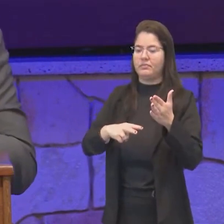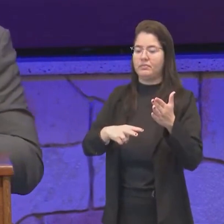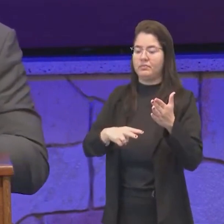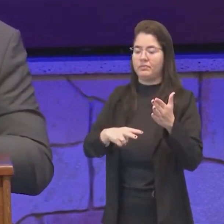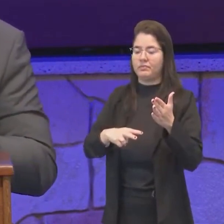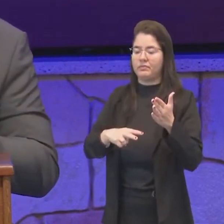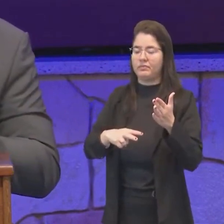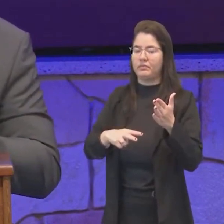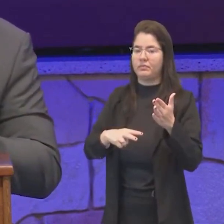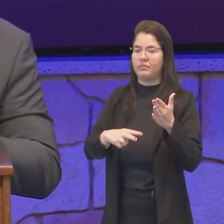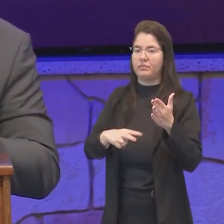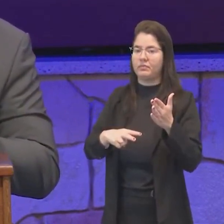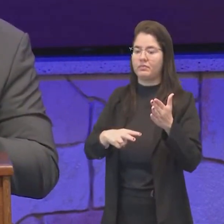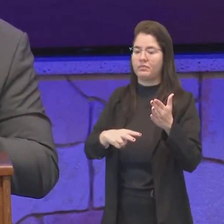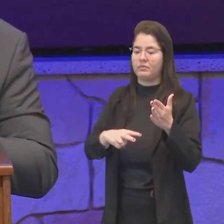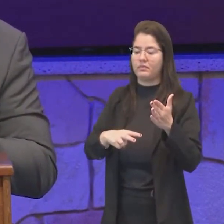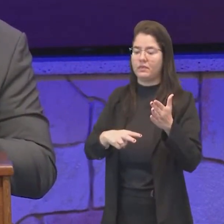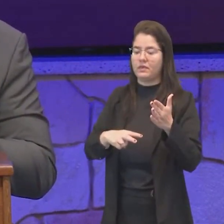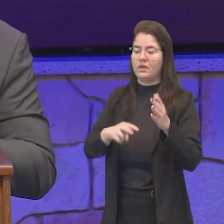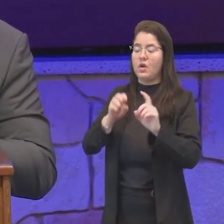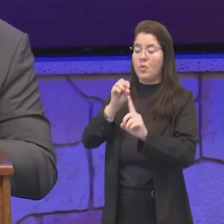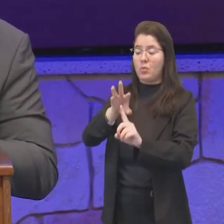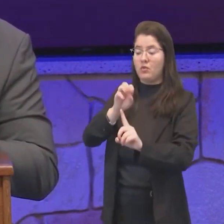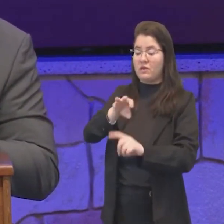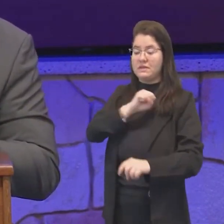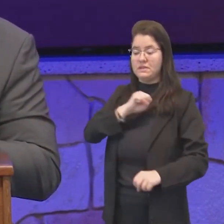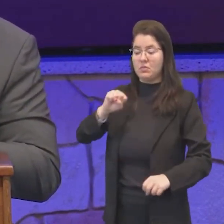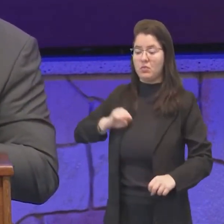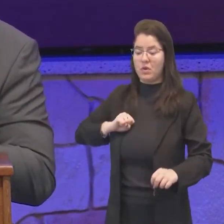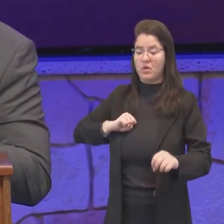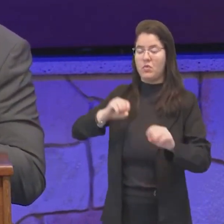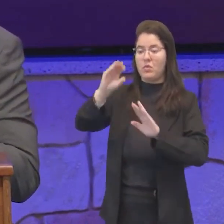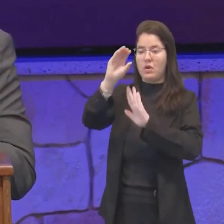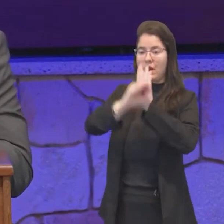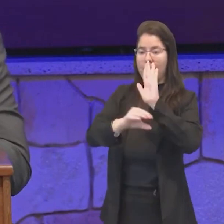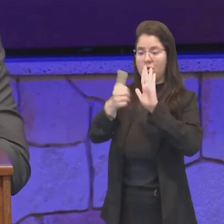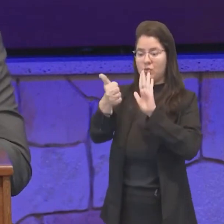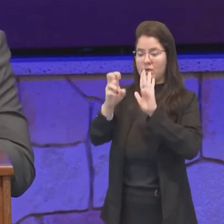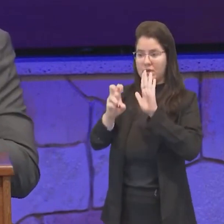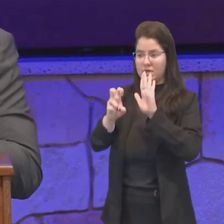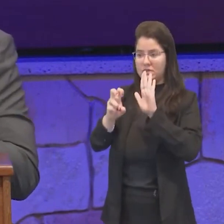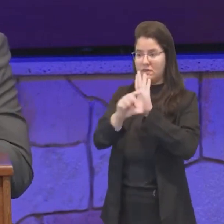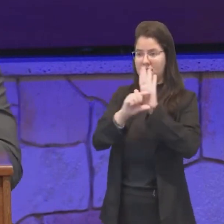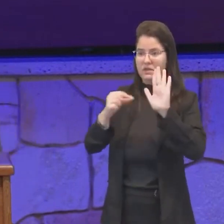Primeiro livro do profeta Samuel, no capítulo 15, verso 22.